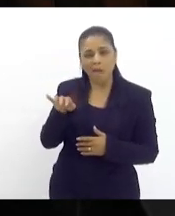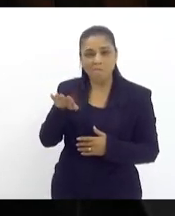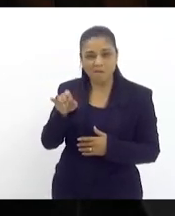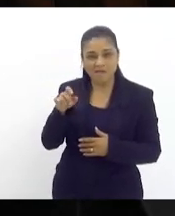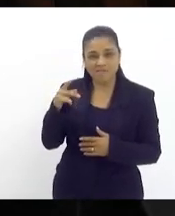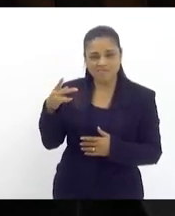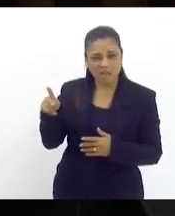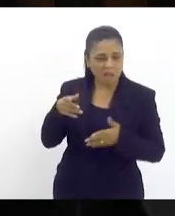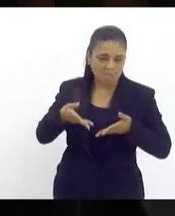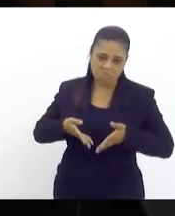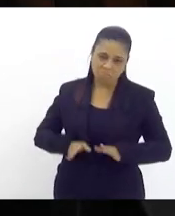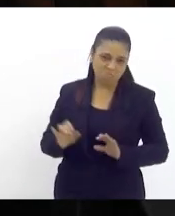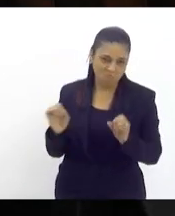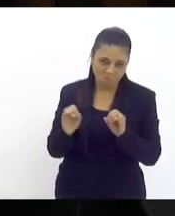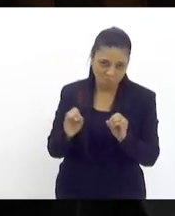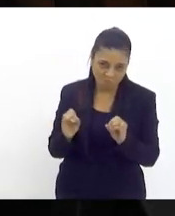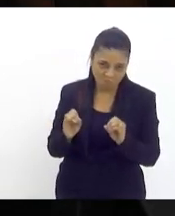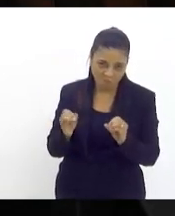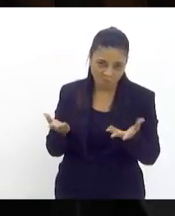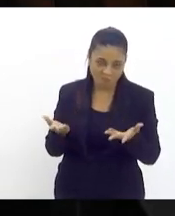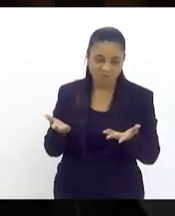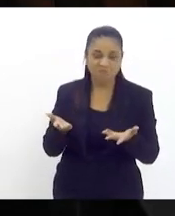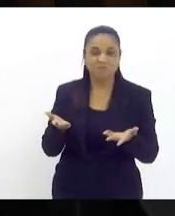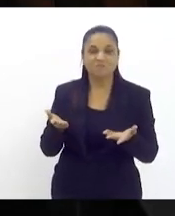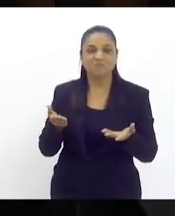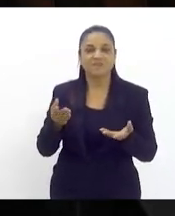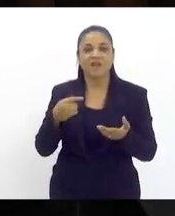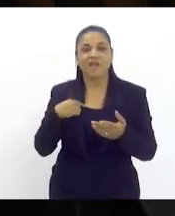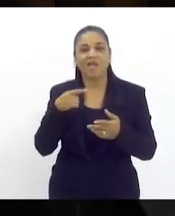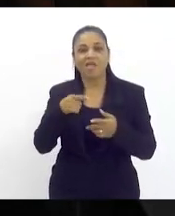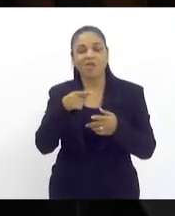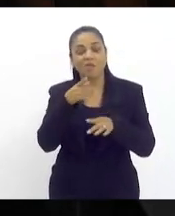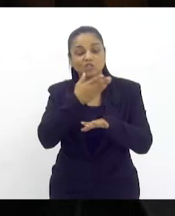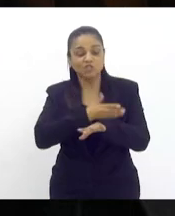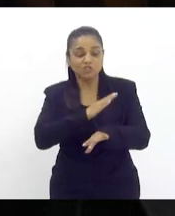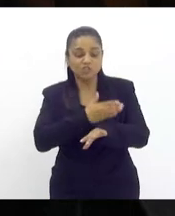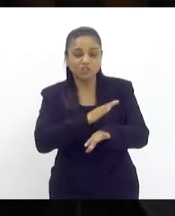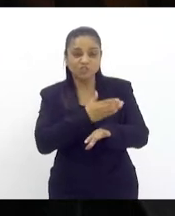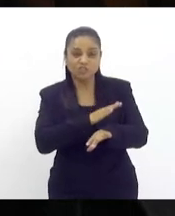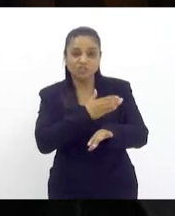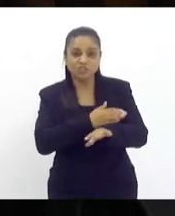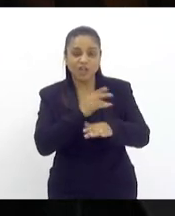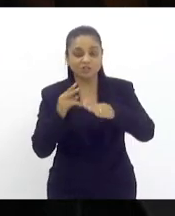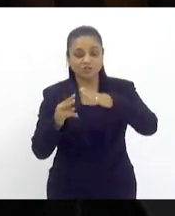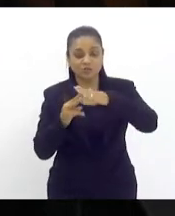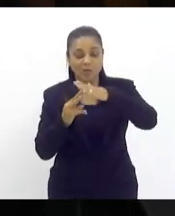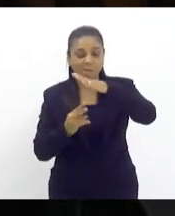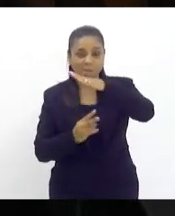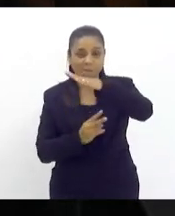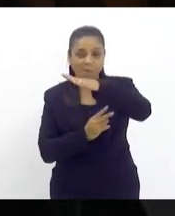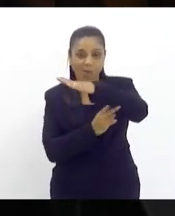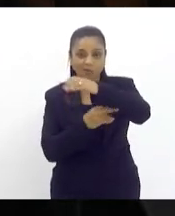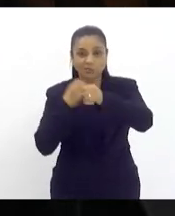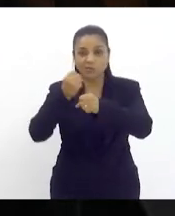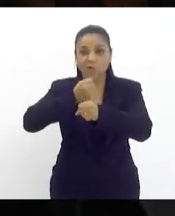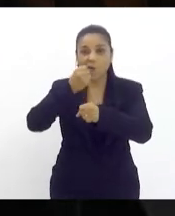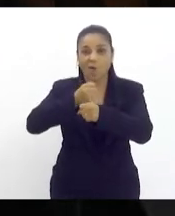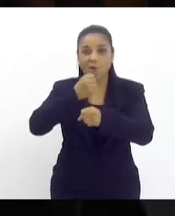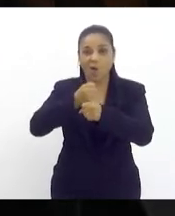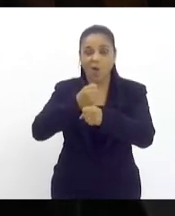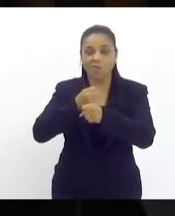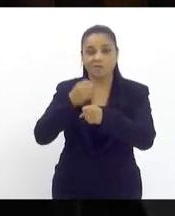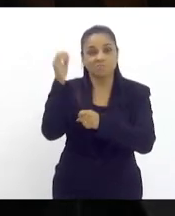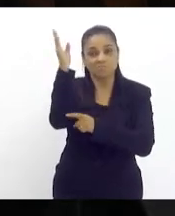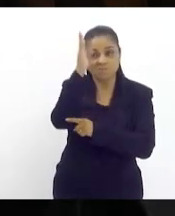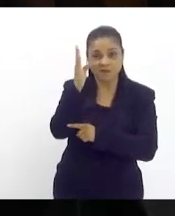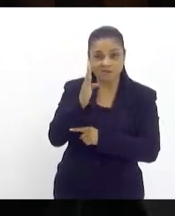deputada nem eram nascido eu fiz um estágio na construção da ponte Brasil Paraguai e o